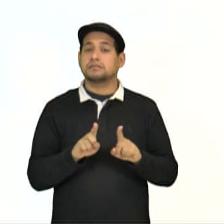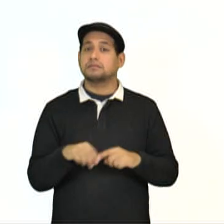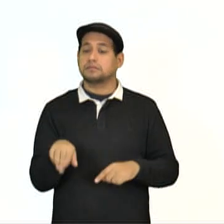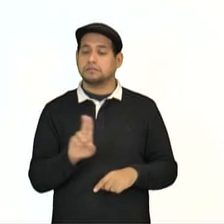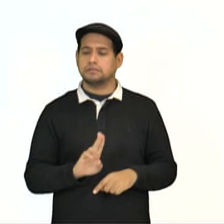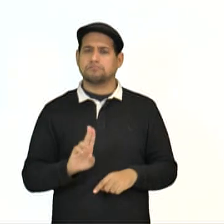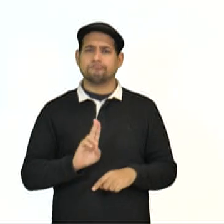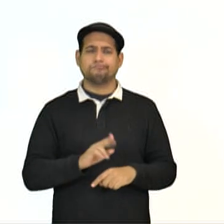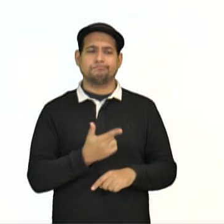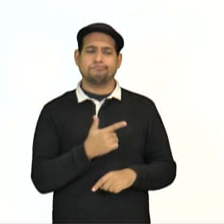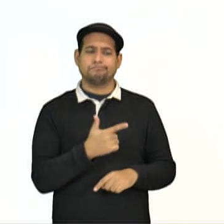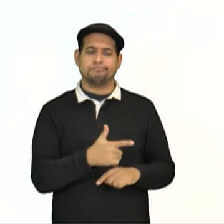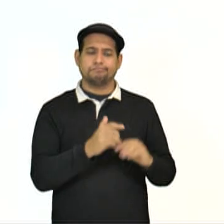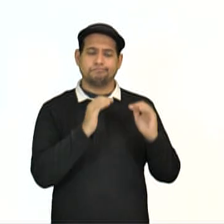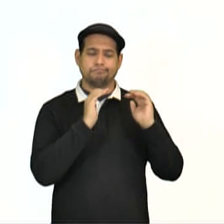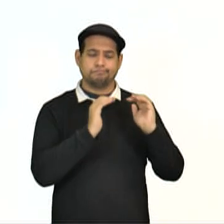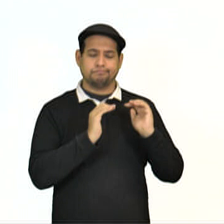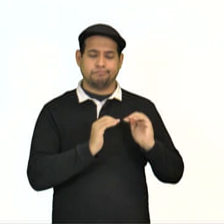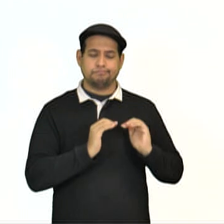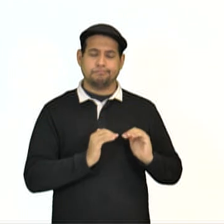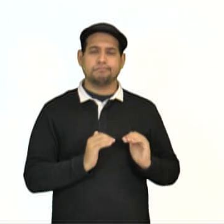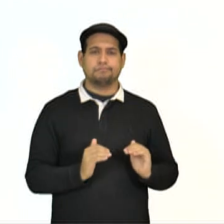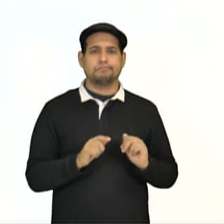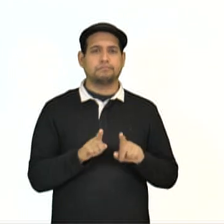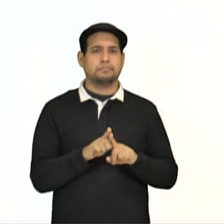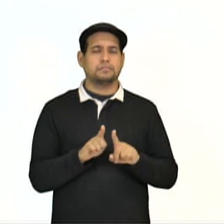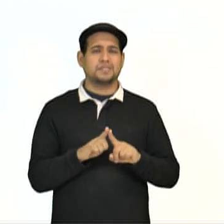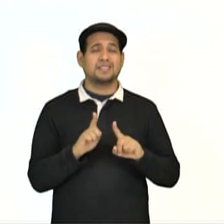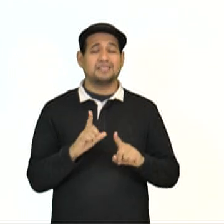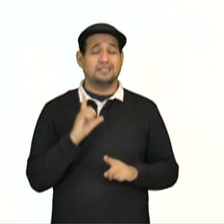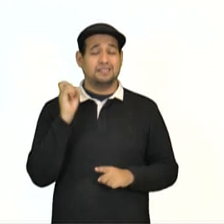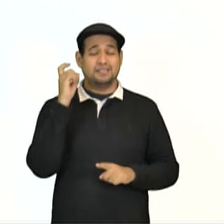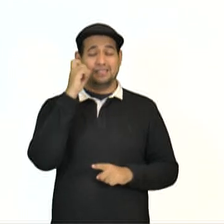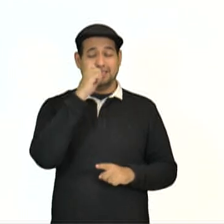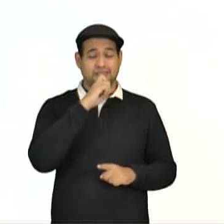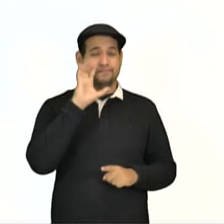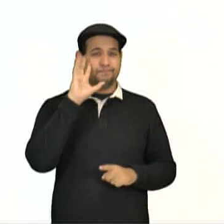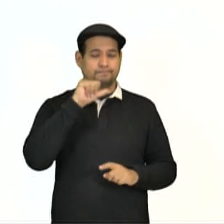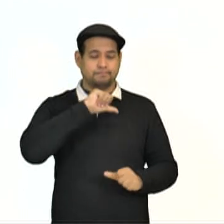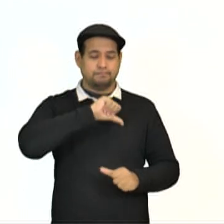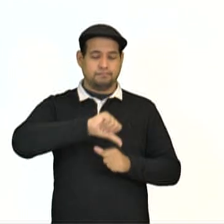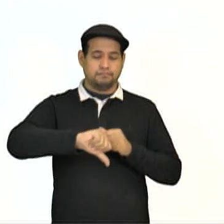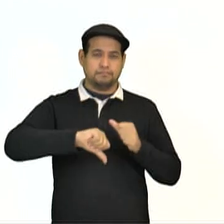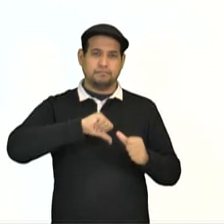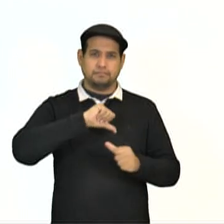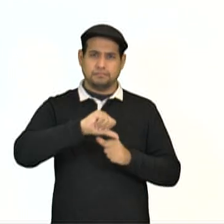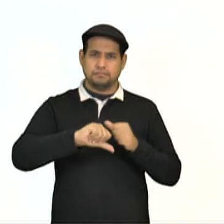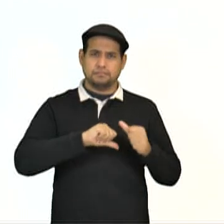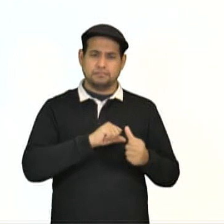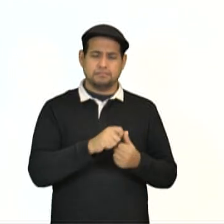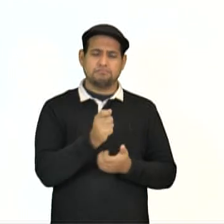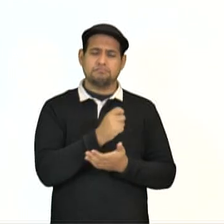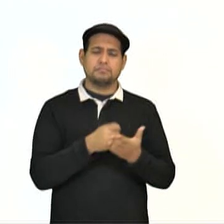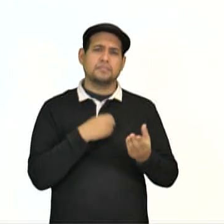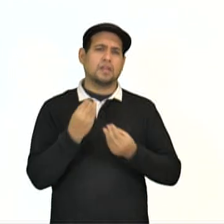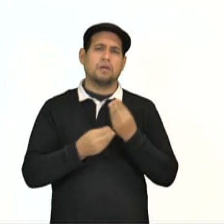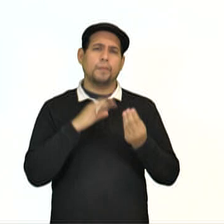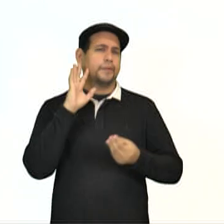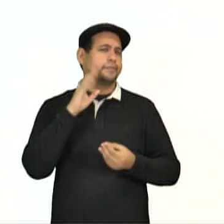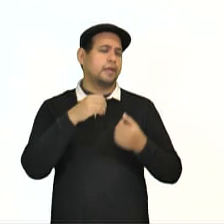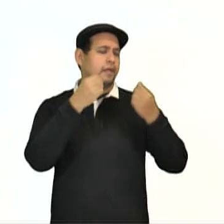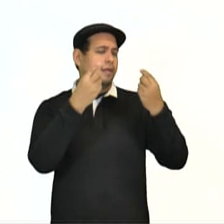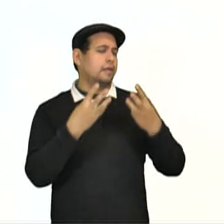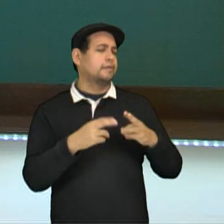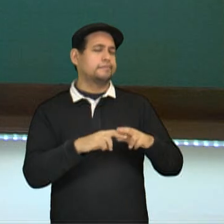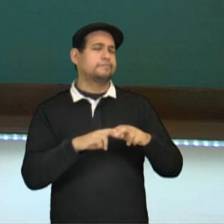não obedece à classificação, ou seja, ele sofre uma transformação. Escreva o verso em que isso acontece e